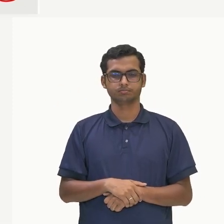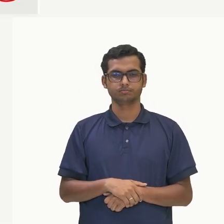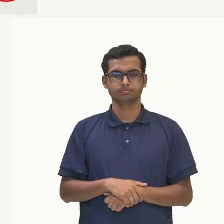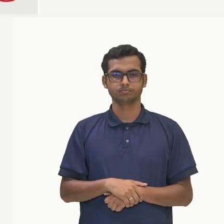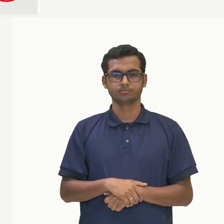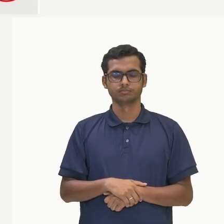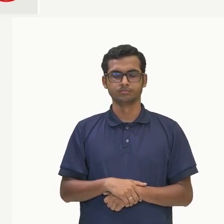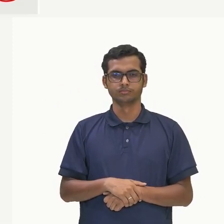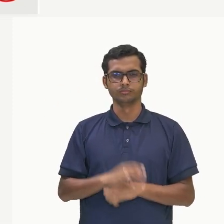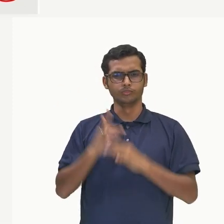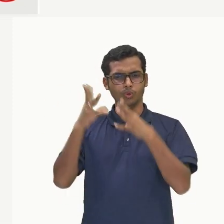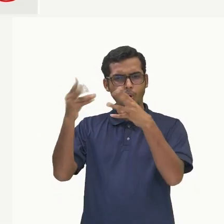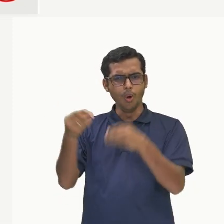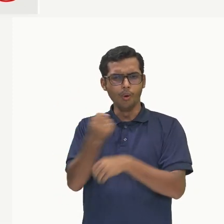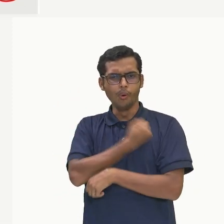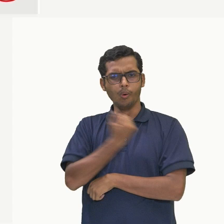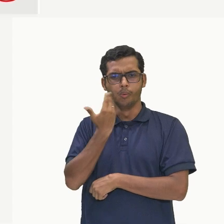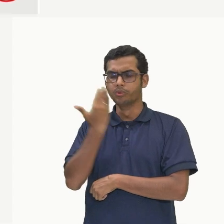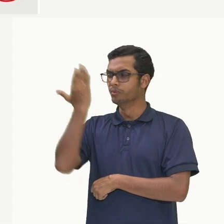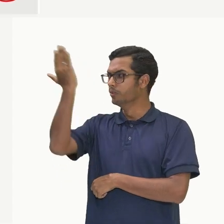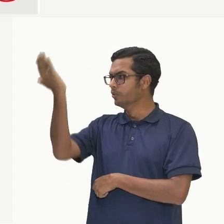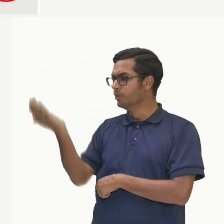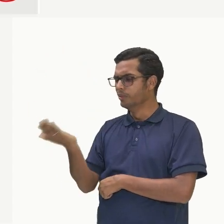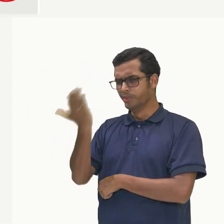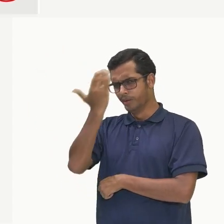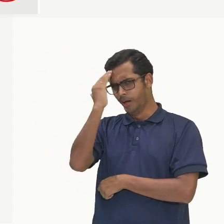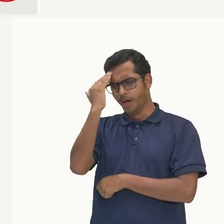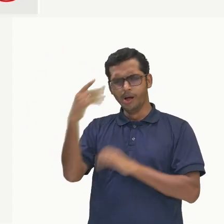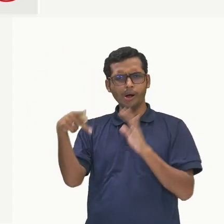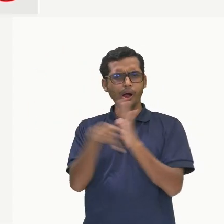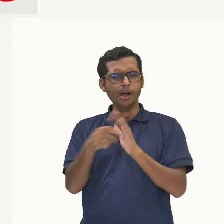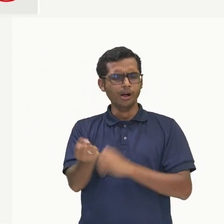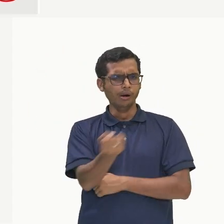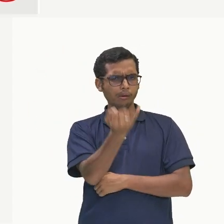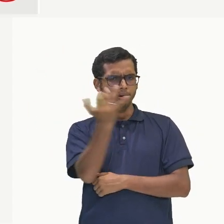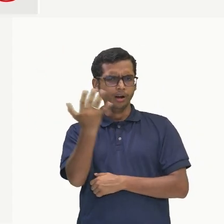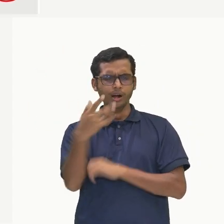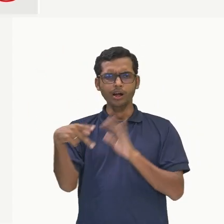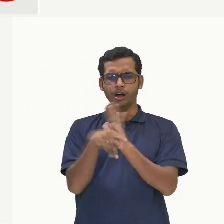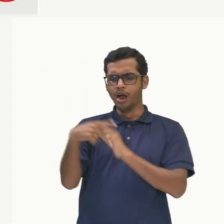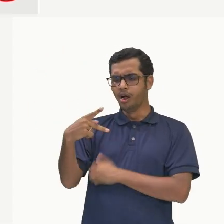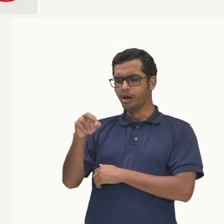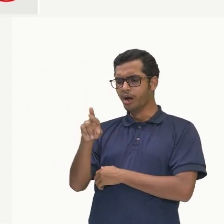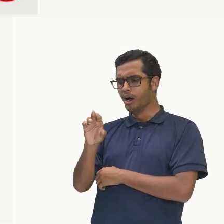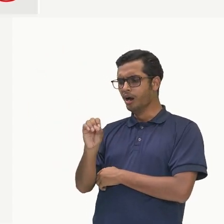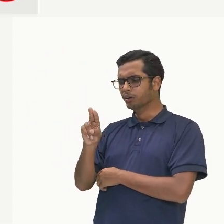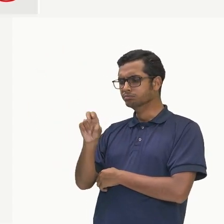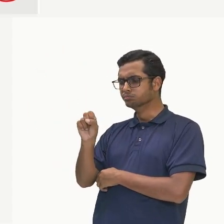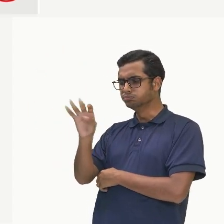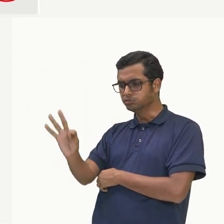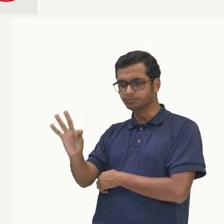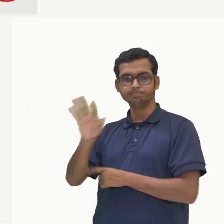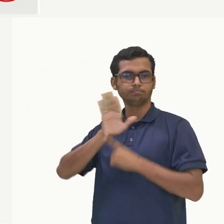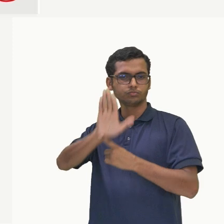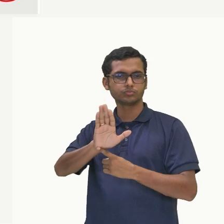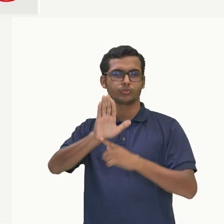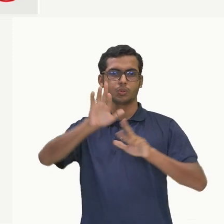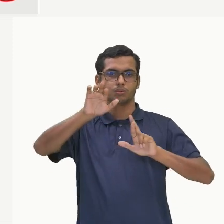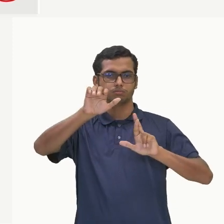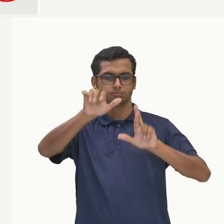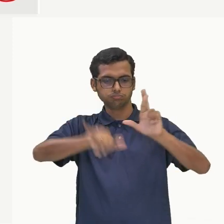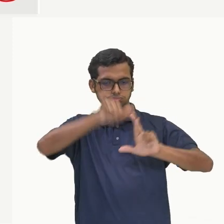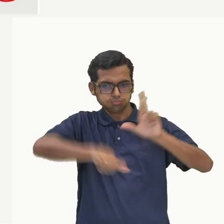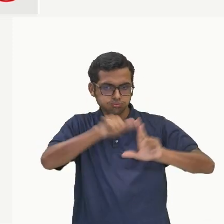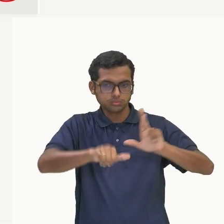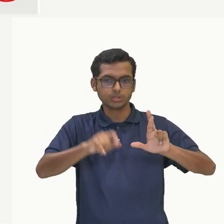Então, quando você entende que a proporção de Proust, ele traz aqui que as reações elas podem aumentar